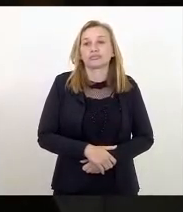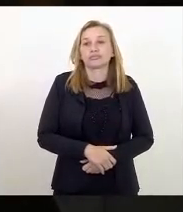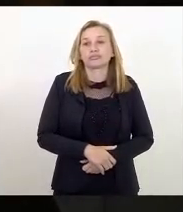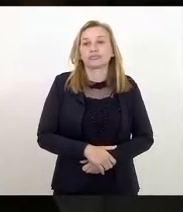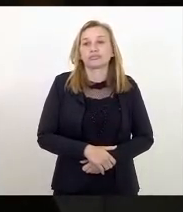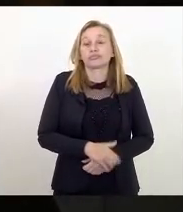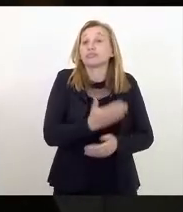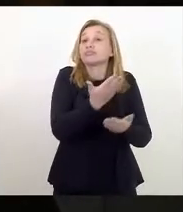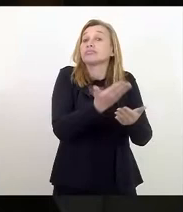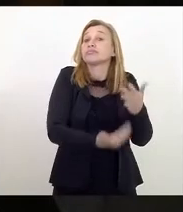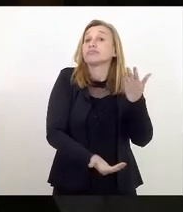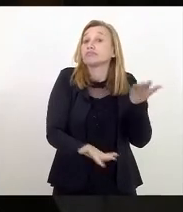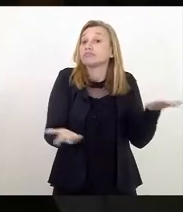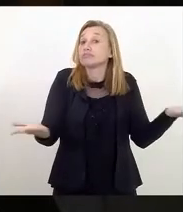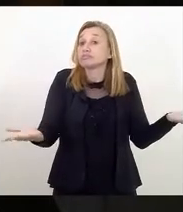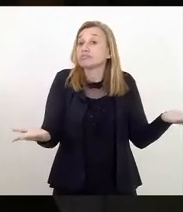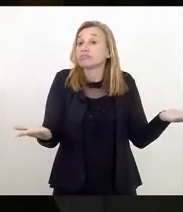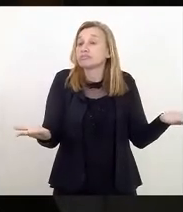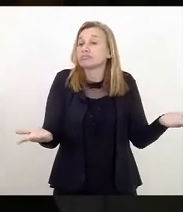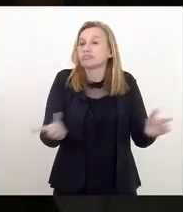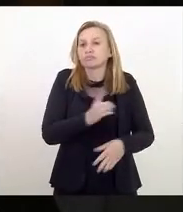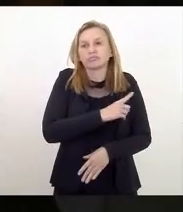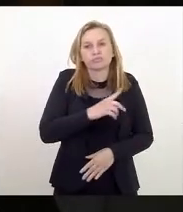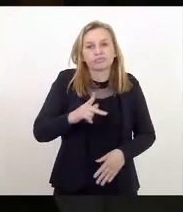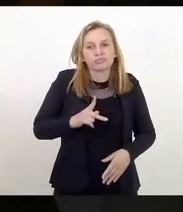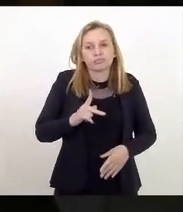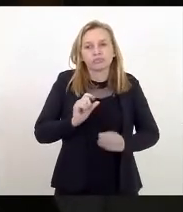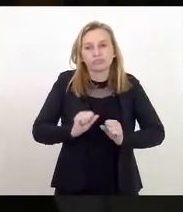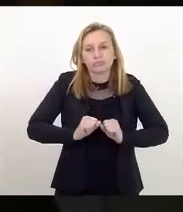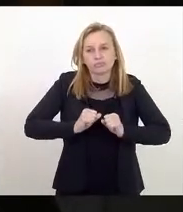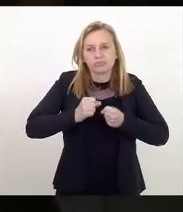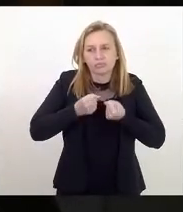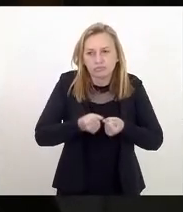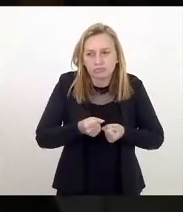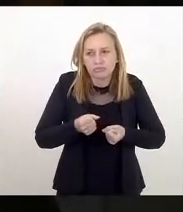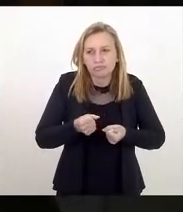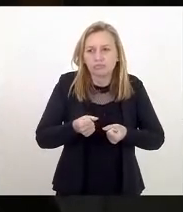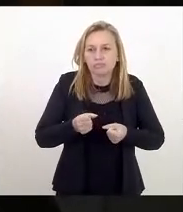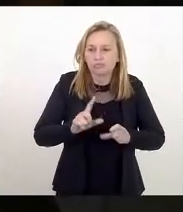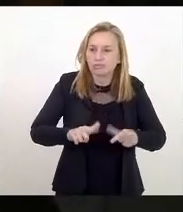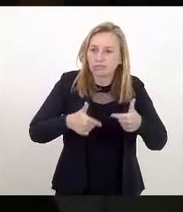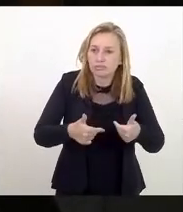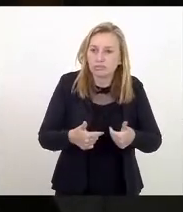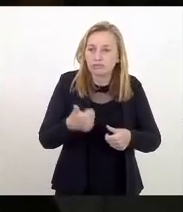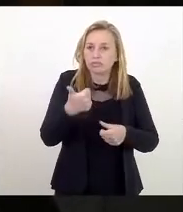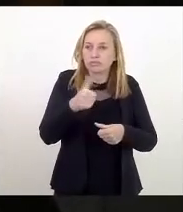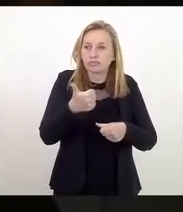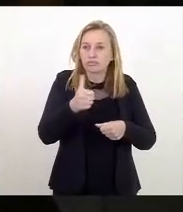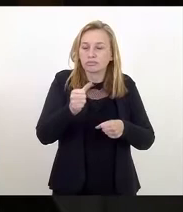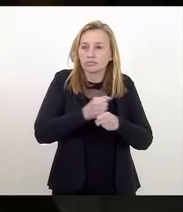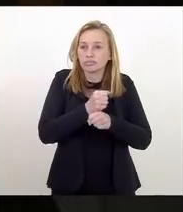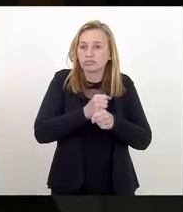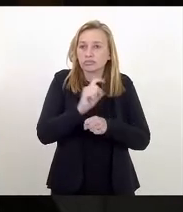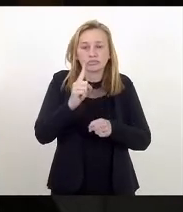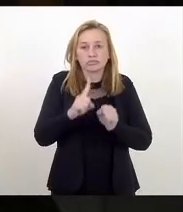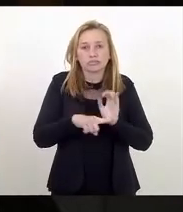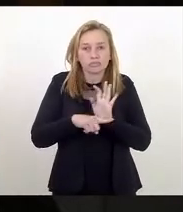das suas perdas? E a defensoria corre atrás disso há 11 anos e não é atendida. Por quê?